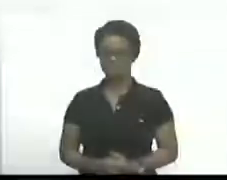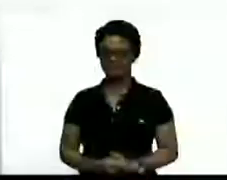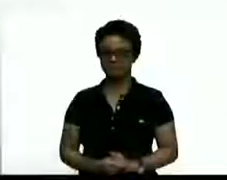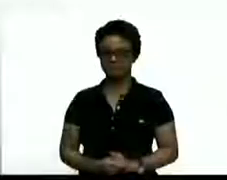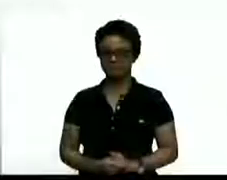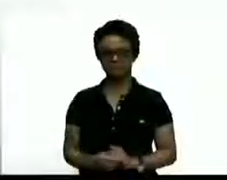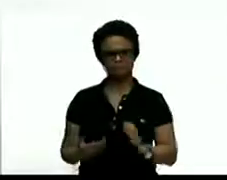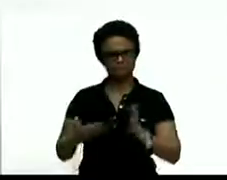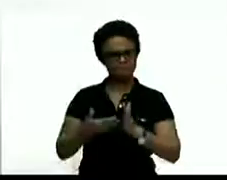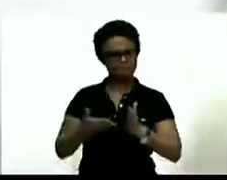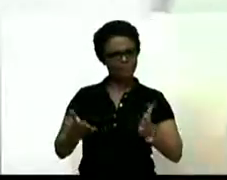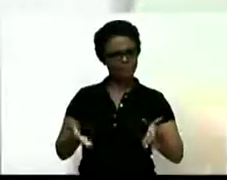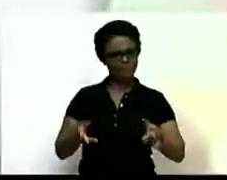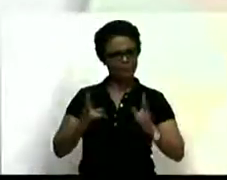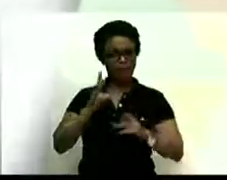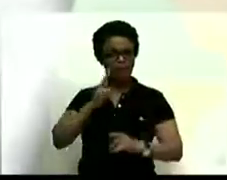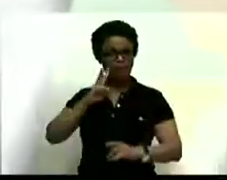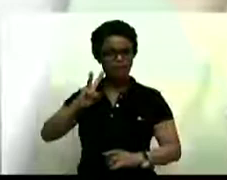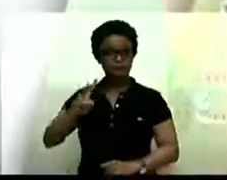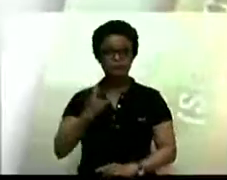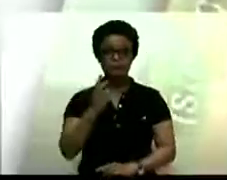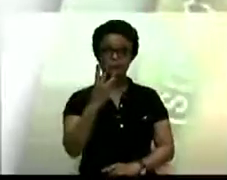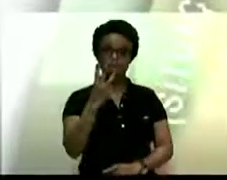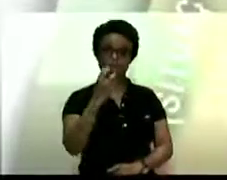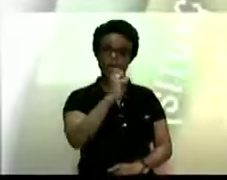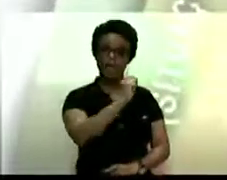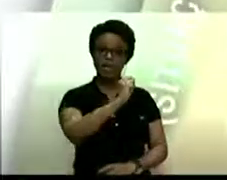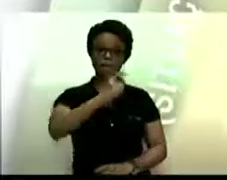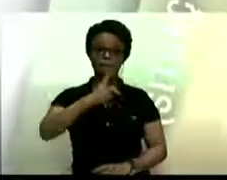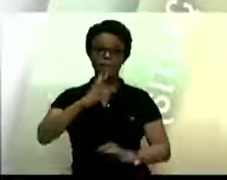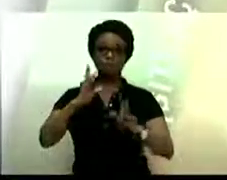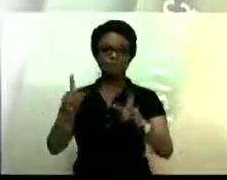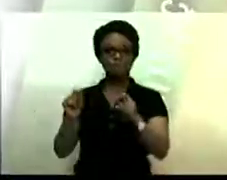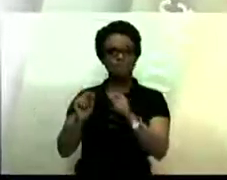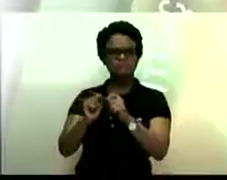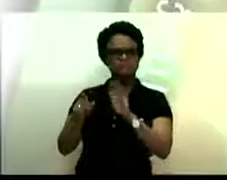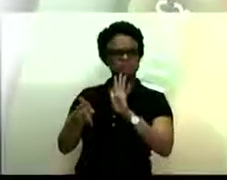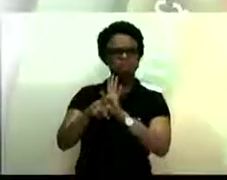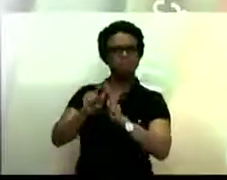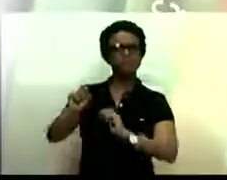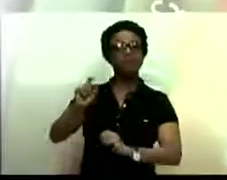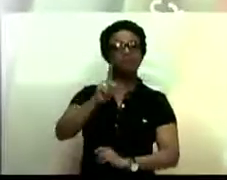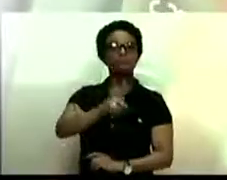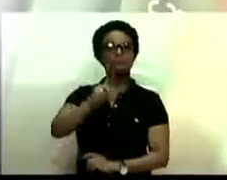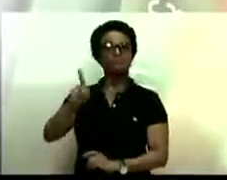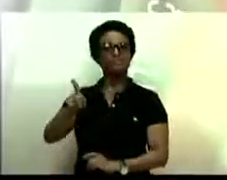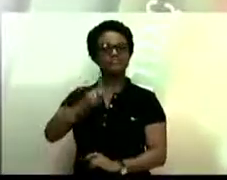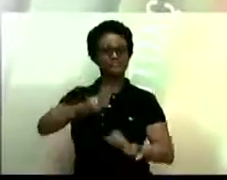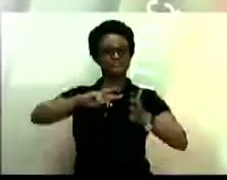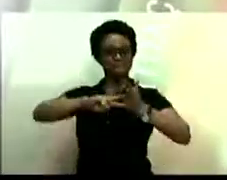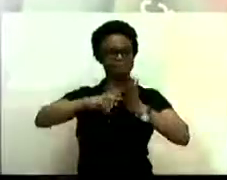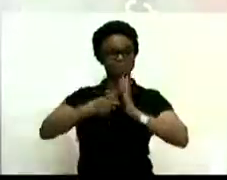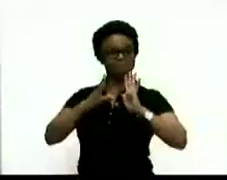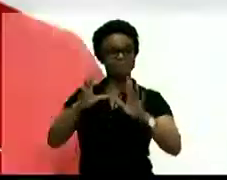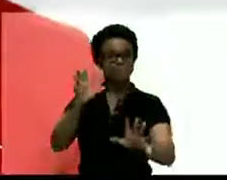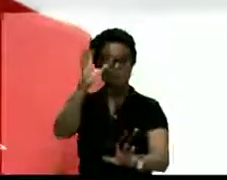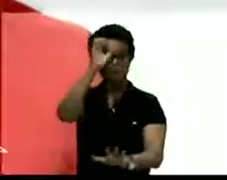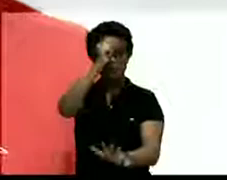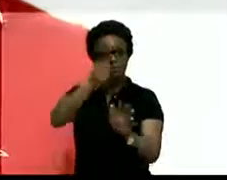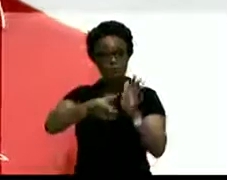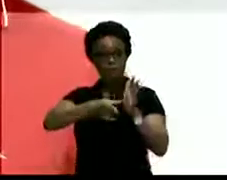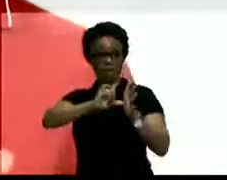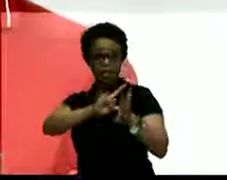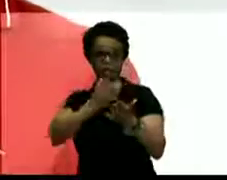Até agora vimos 3 situações problema sendo resolvidas pelo professor, com conceitos que aprendemos na pré-aula.